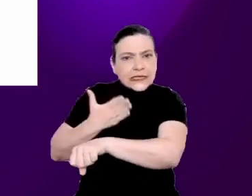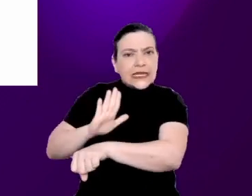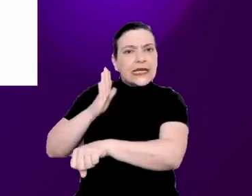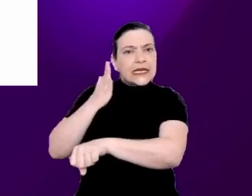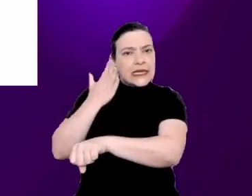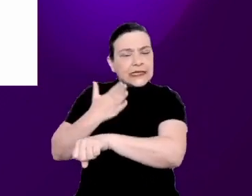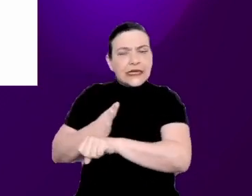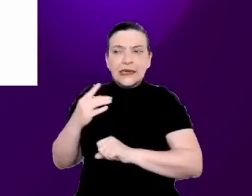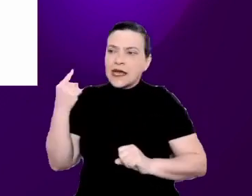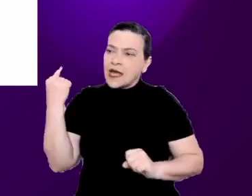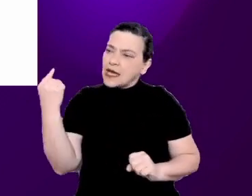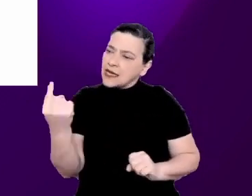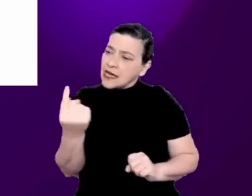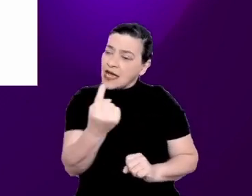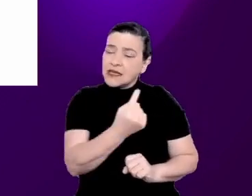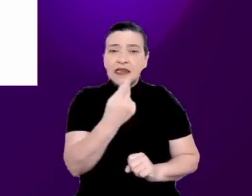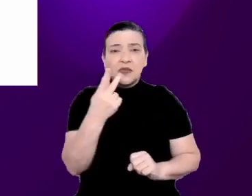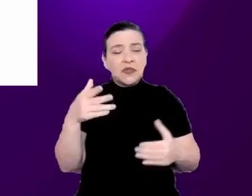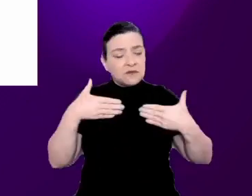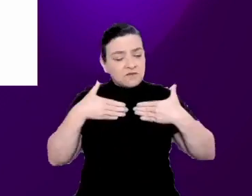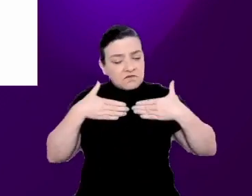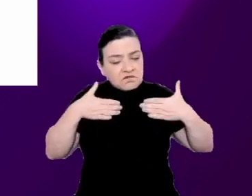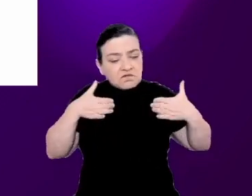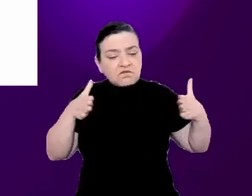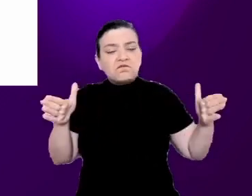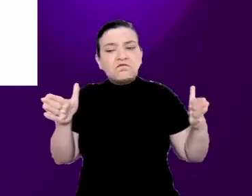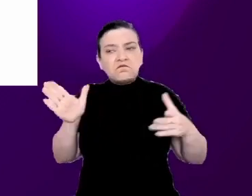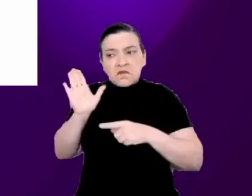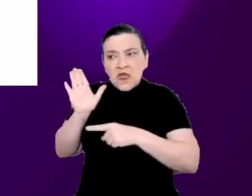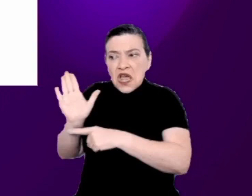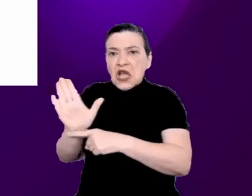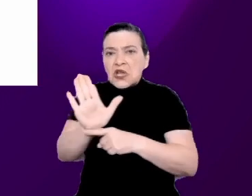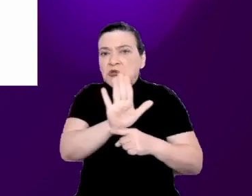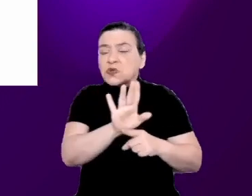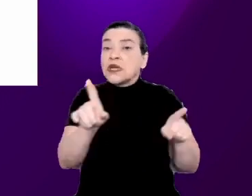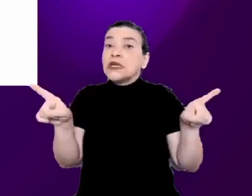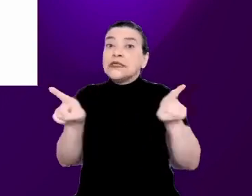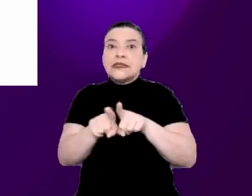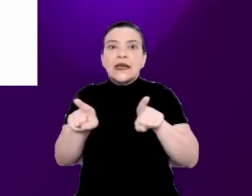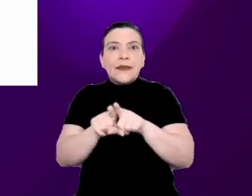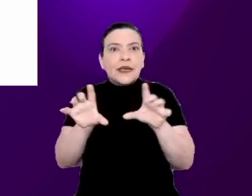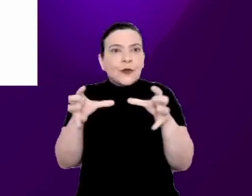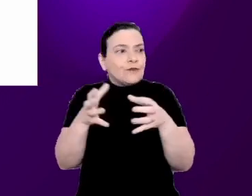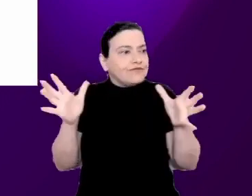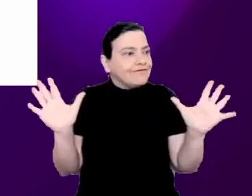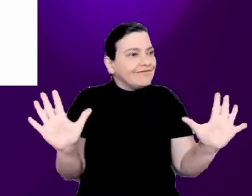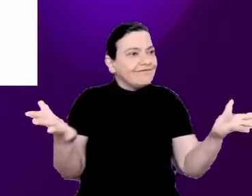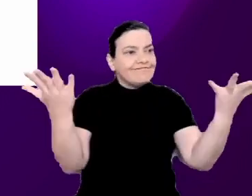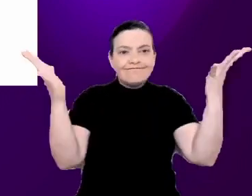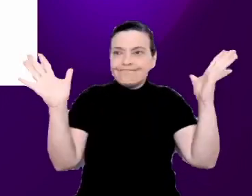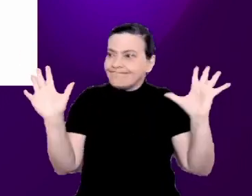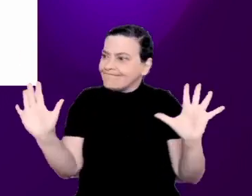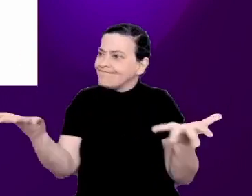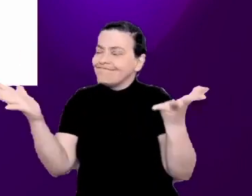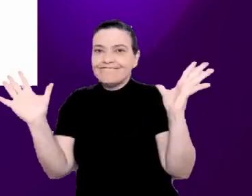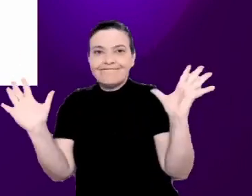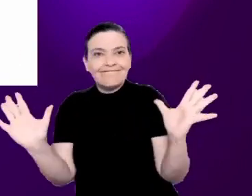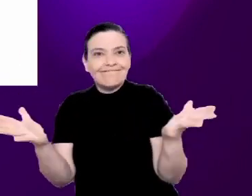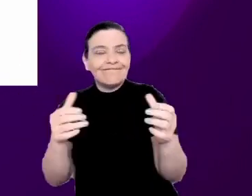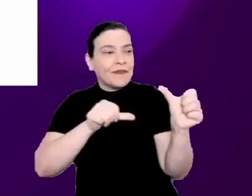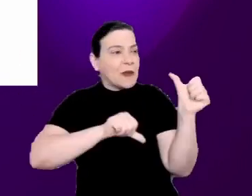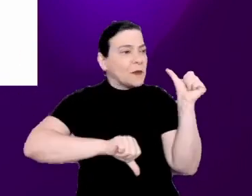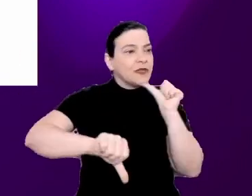está acessível, quanto ela encoraja o time e os profissionais para a mudança,